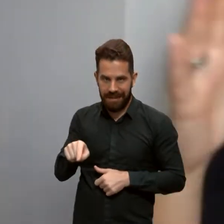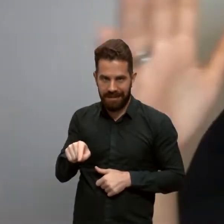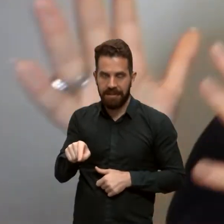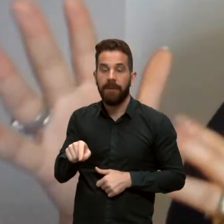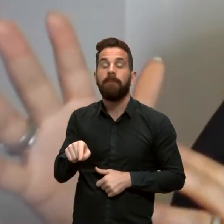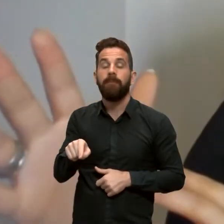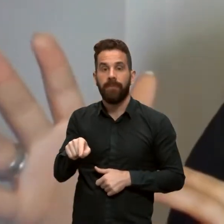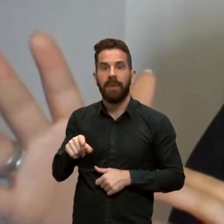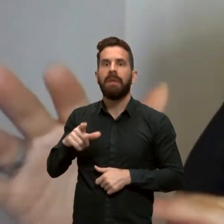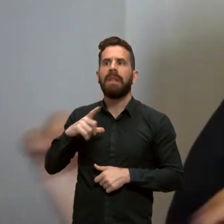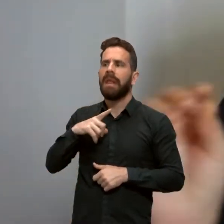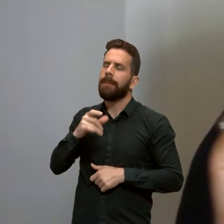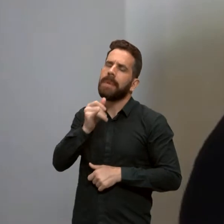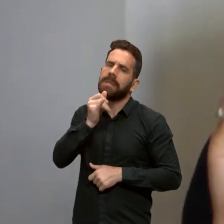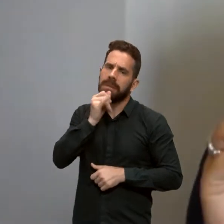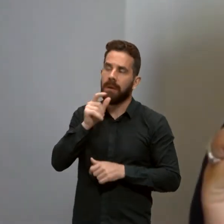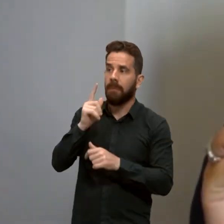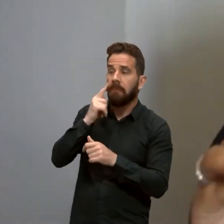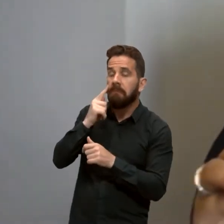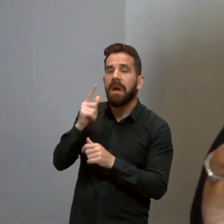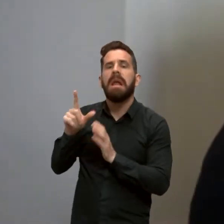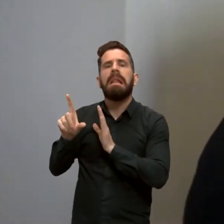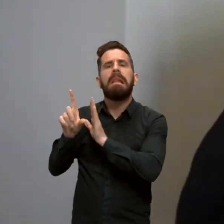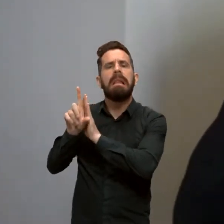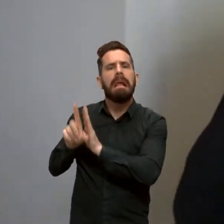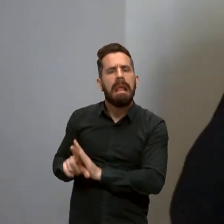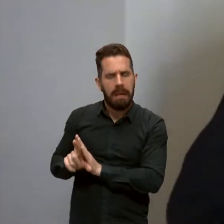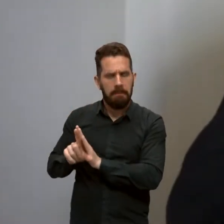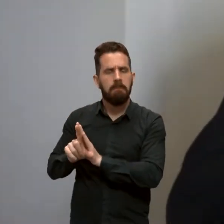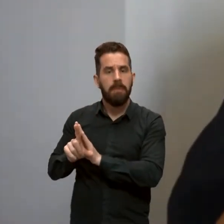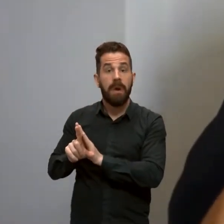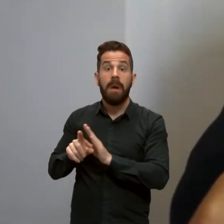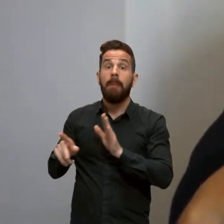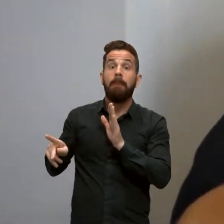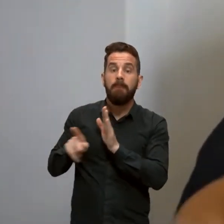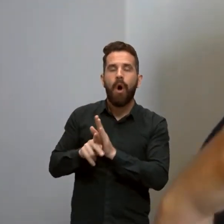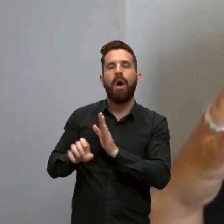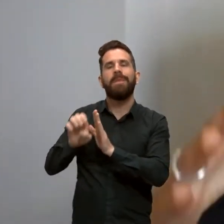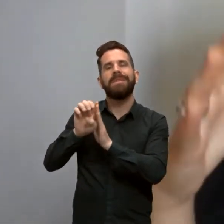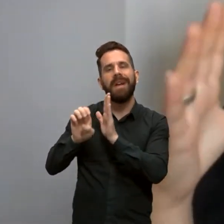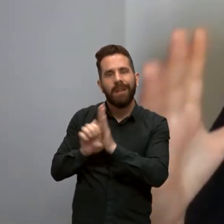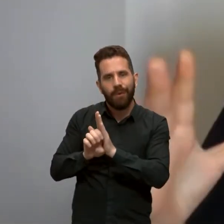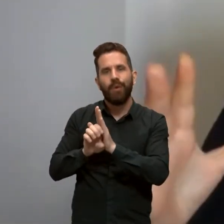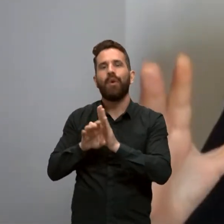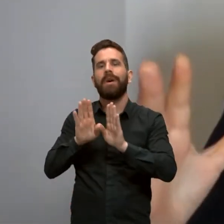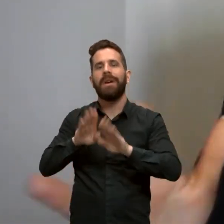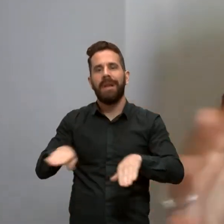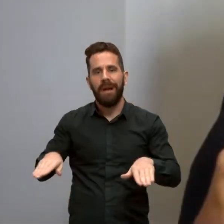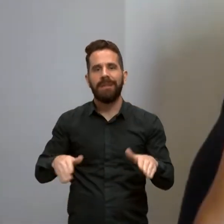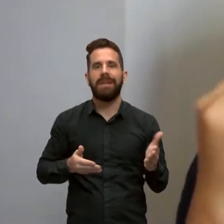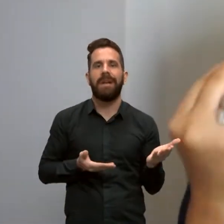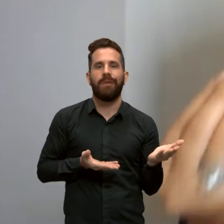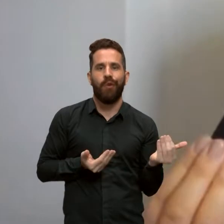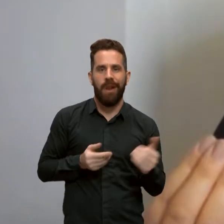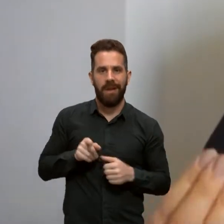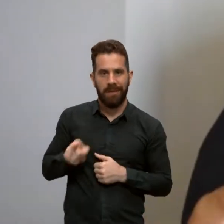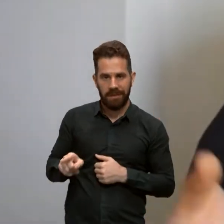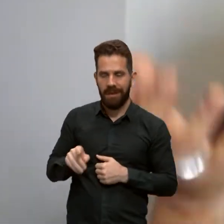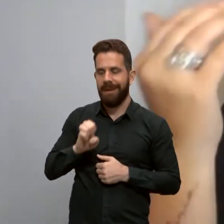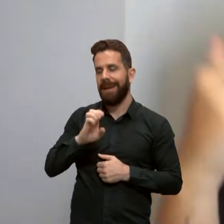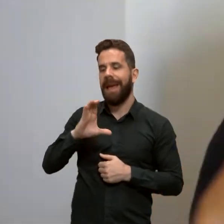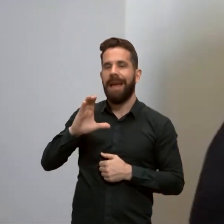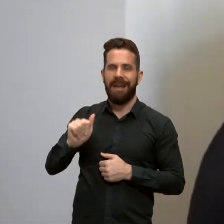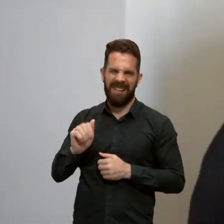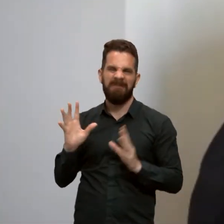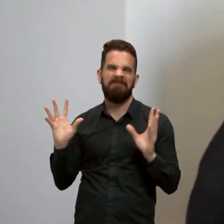nas legislações. Vamos inicialmente no Estatuto da Criança e do Adolescente, o ECA.